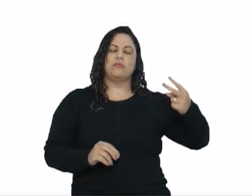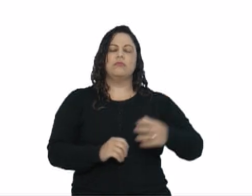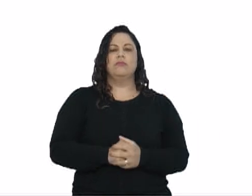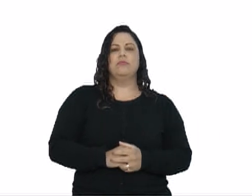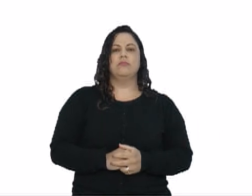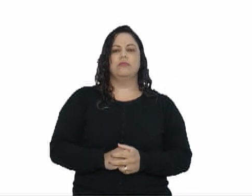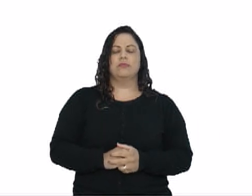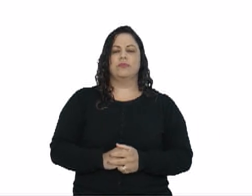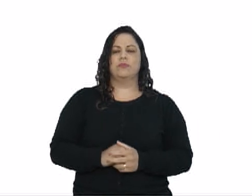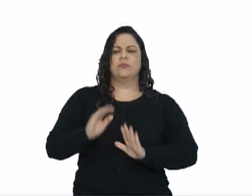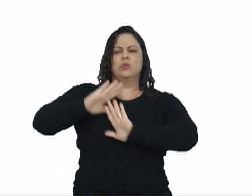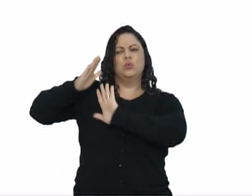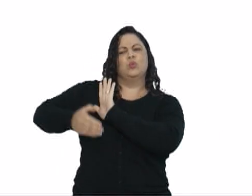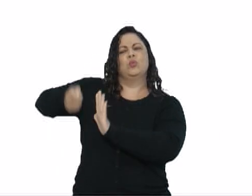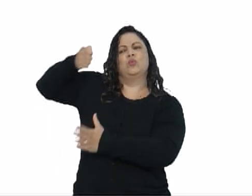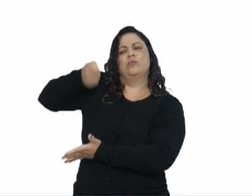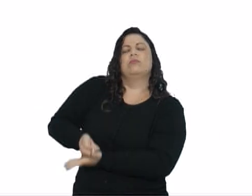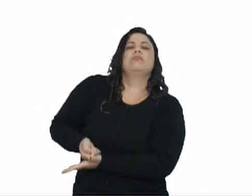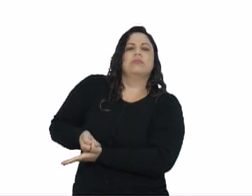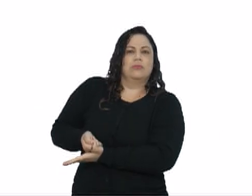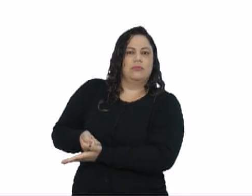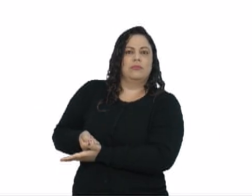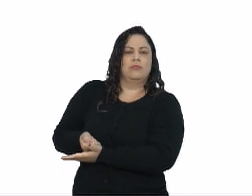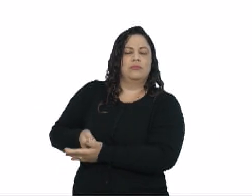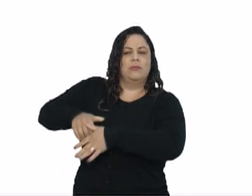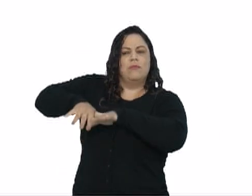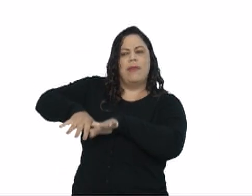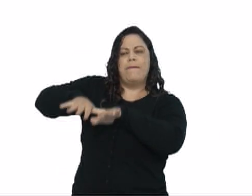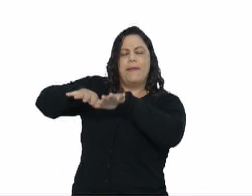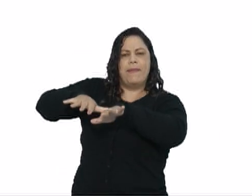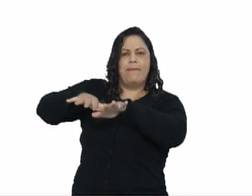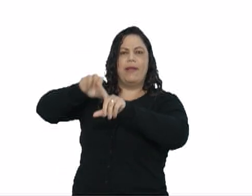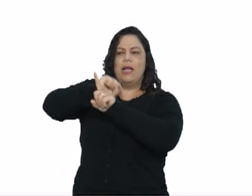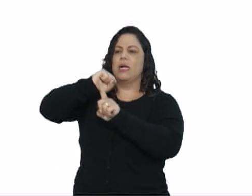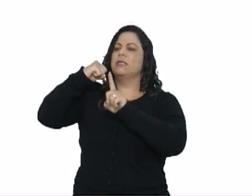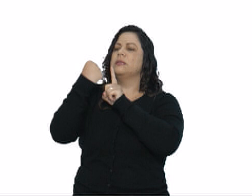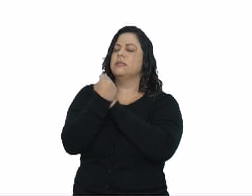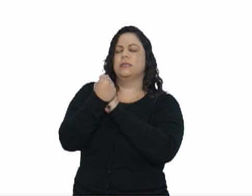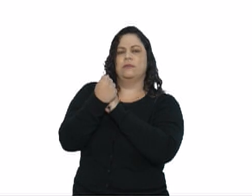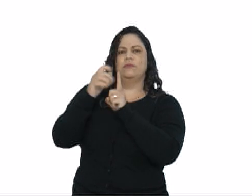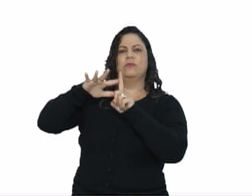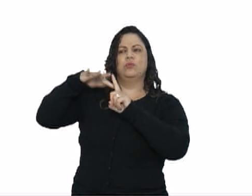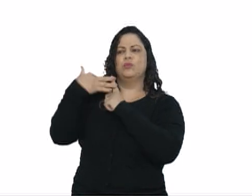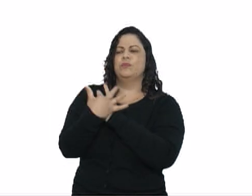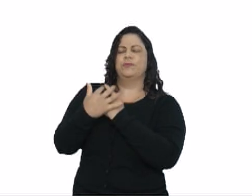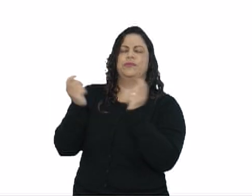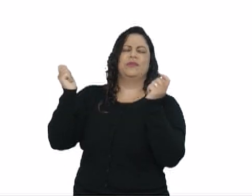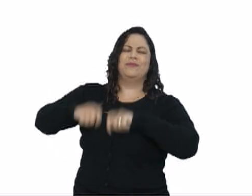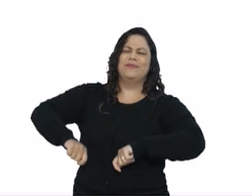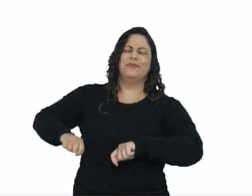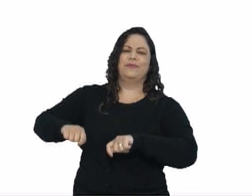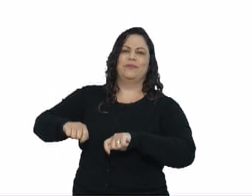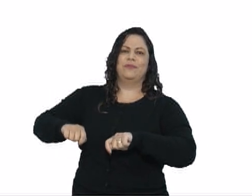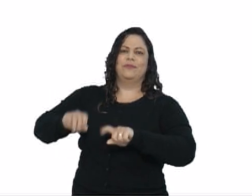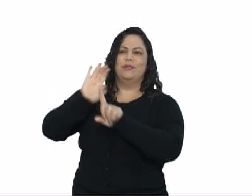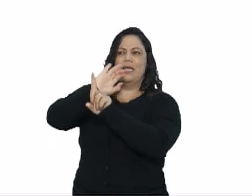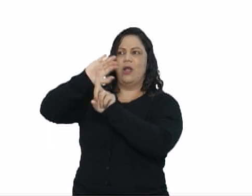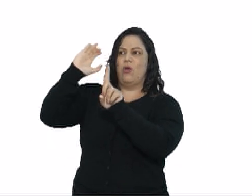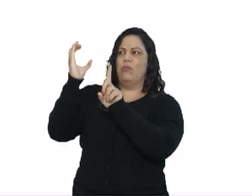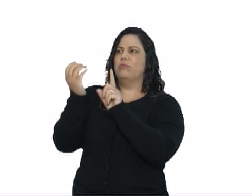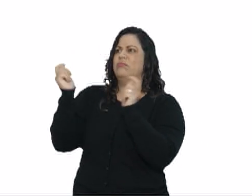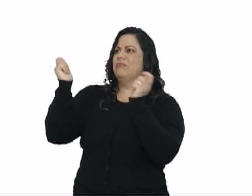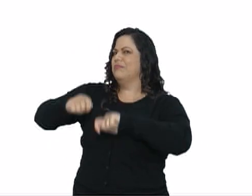totalitarismo mobiliza a sociedade civil de cima para baixo, porém não impõe ao povo uma obediência ativa e